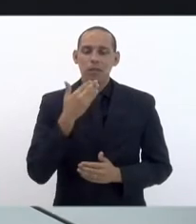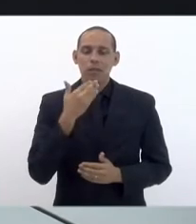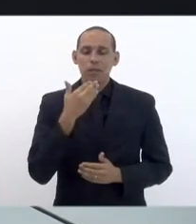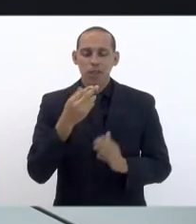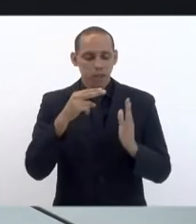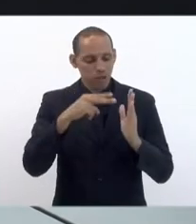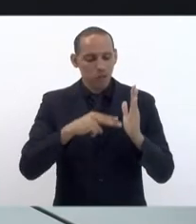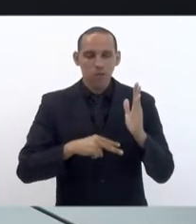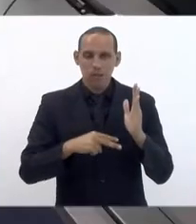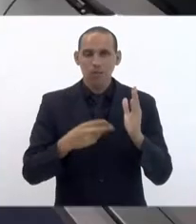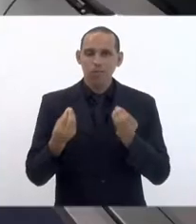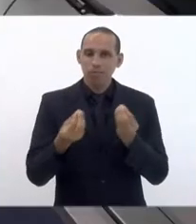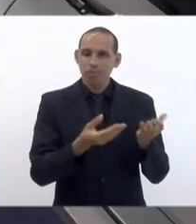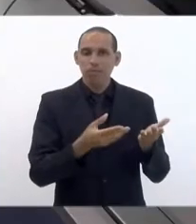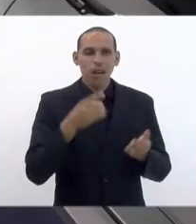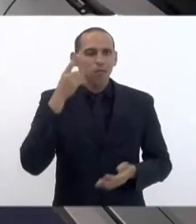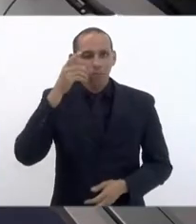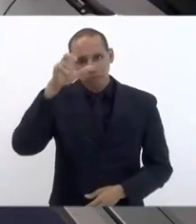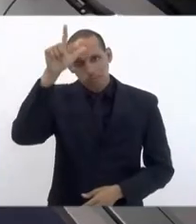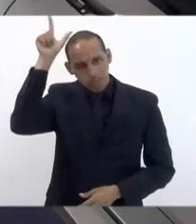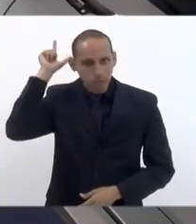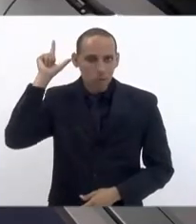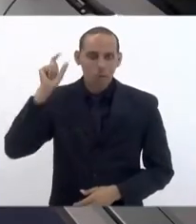concedido, deputado Luiz Paulo. Avançou.